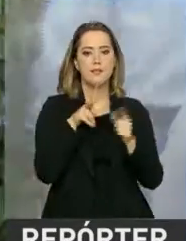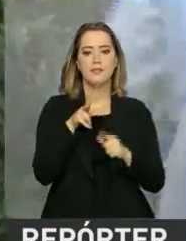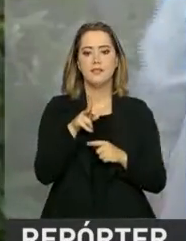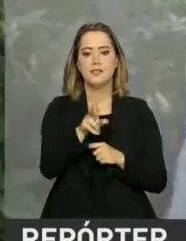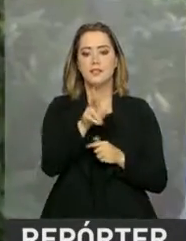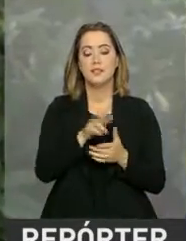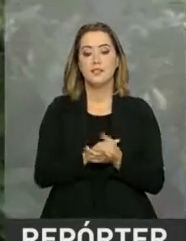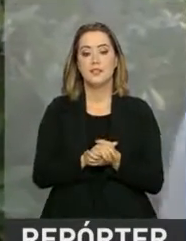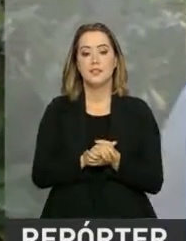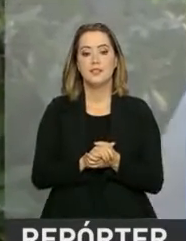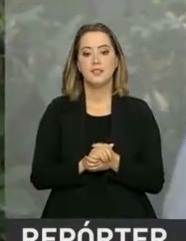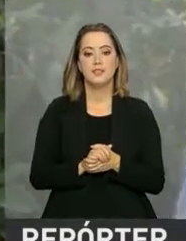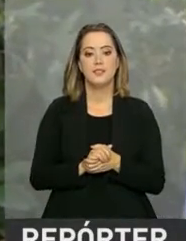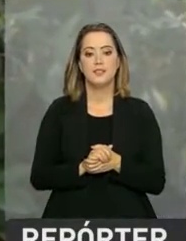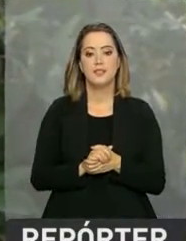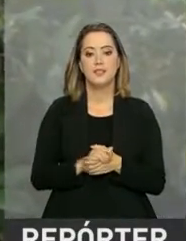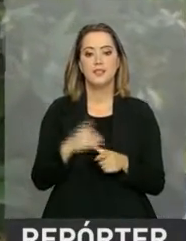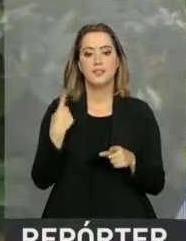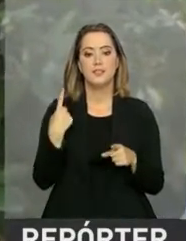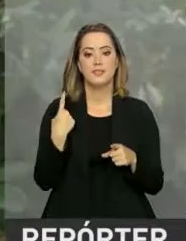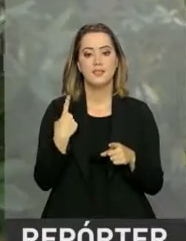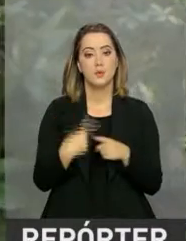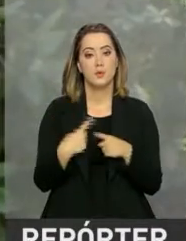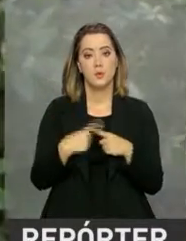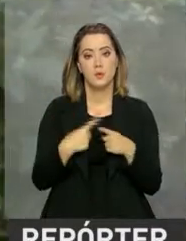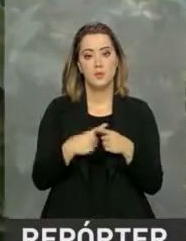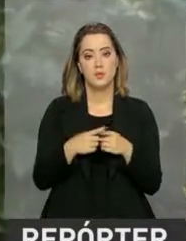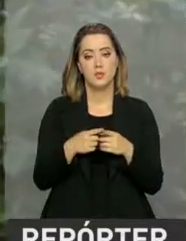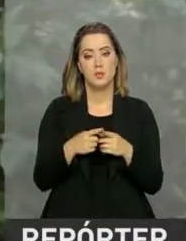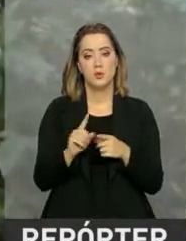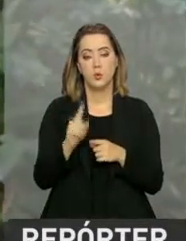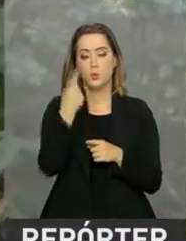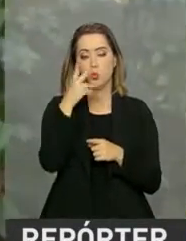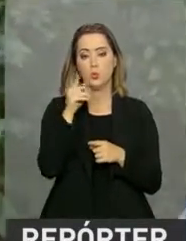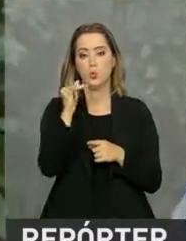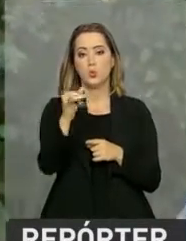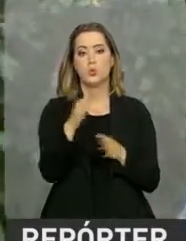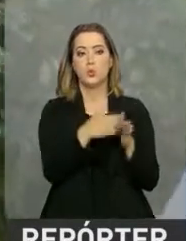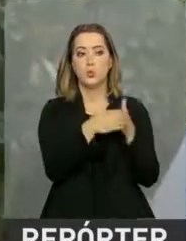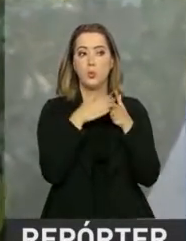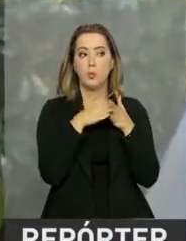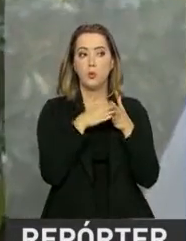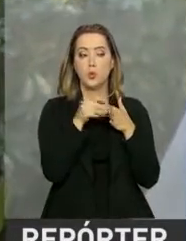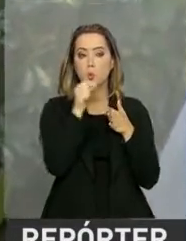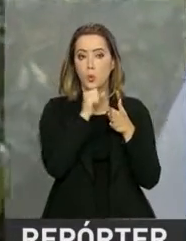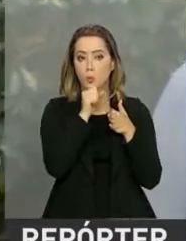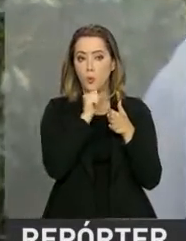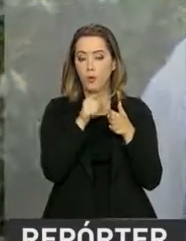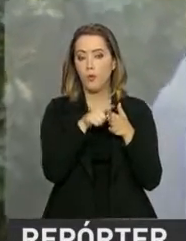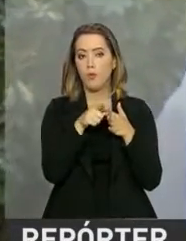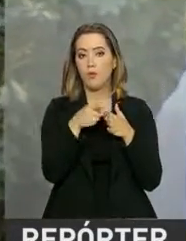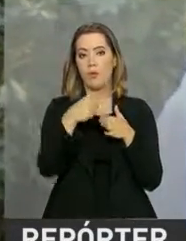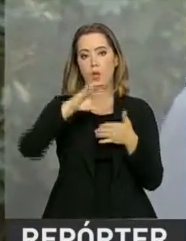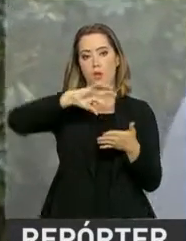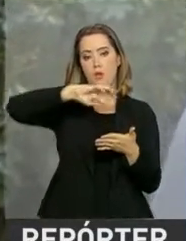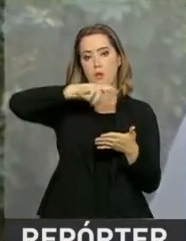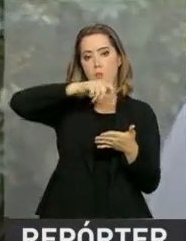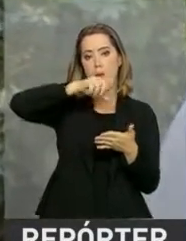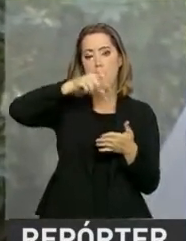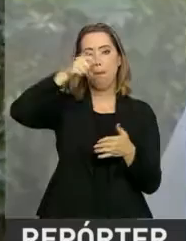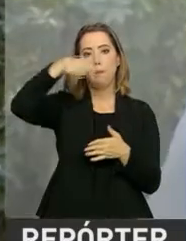Por quê? Um dia eu pedi para o meu avô não deixar a torneira